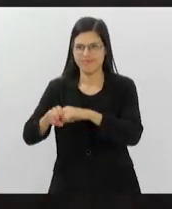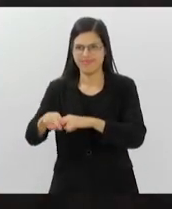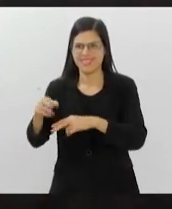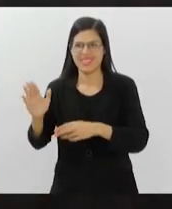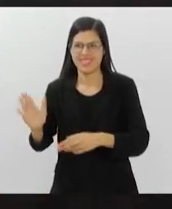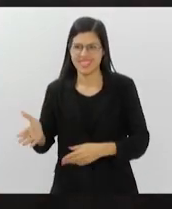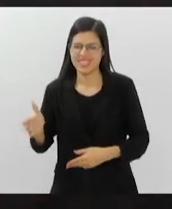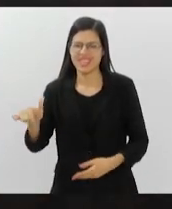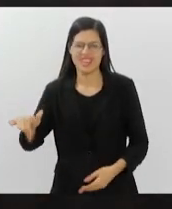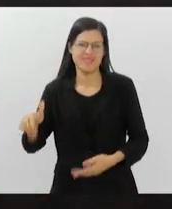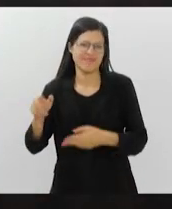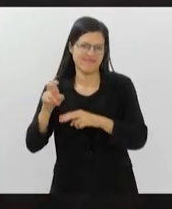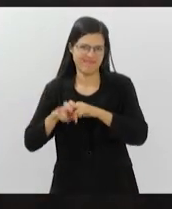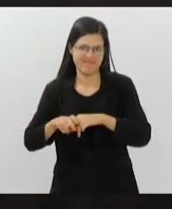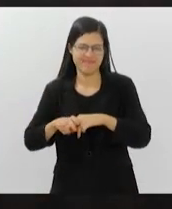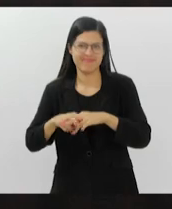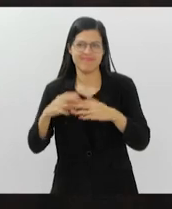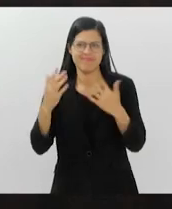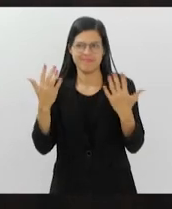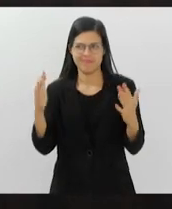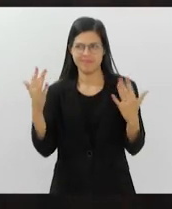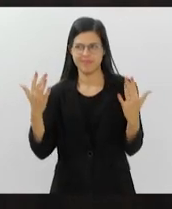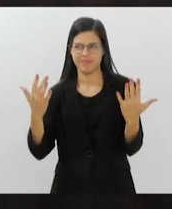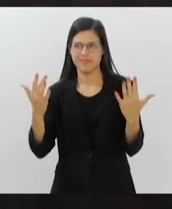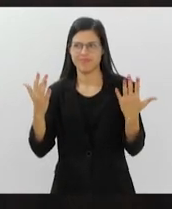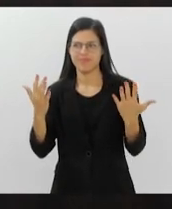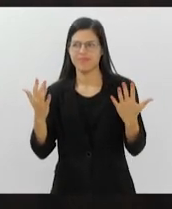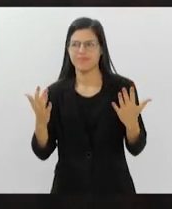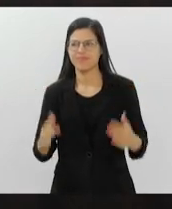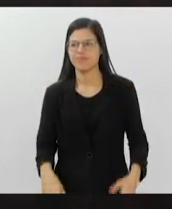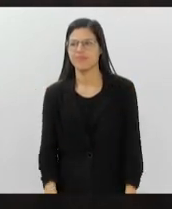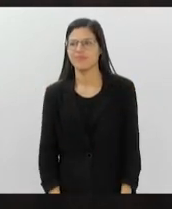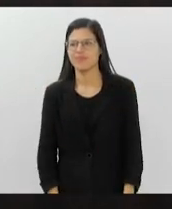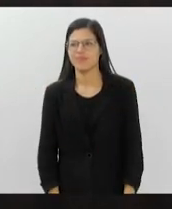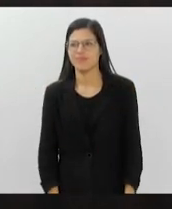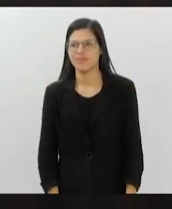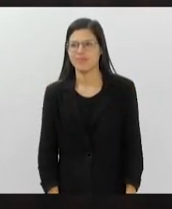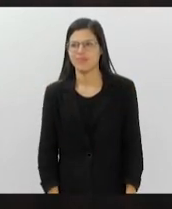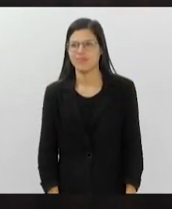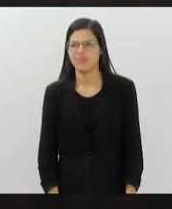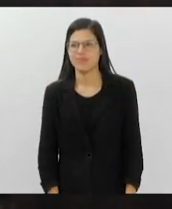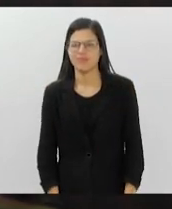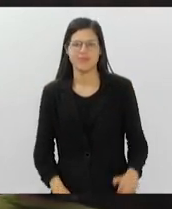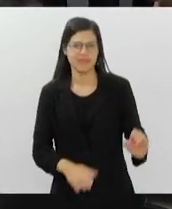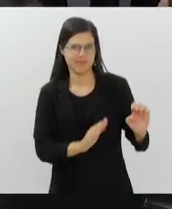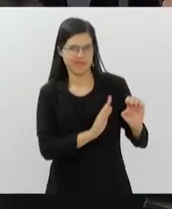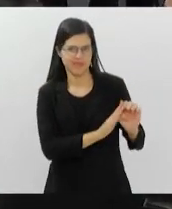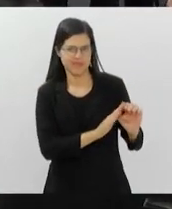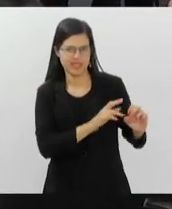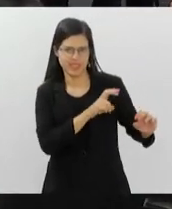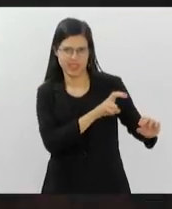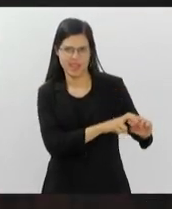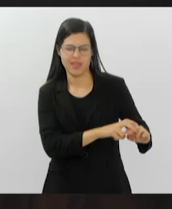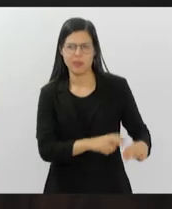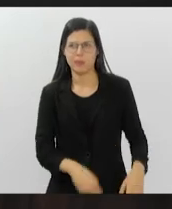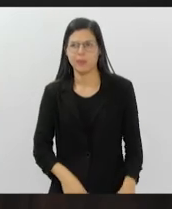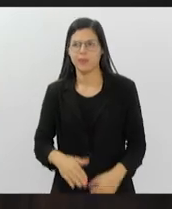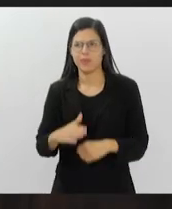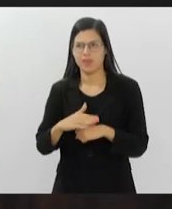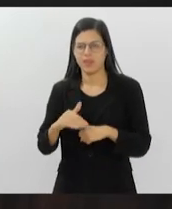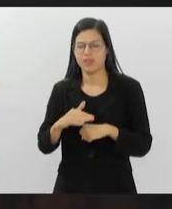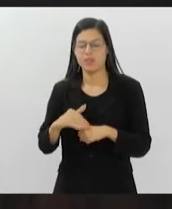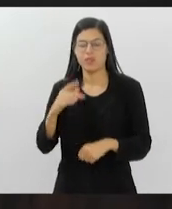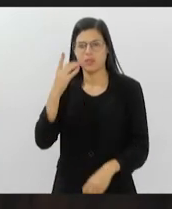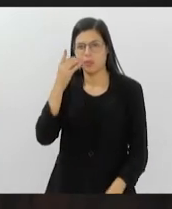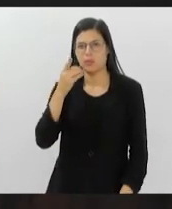Uma salva de palmas a ele, do meu lado esquerdo. Nosso querido deputado Sérgio